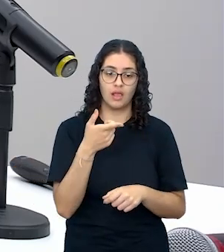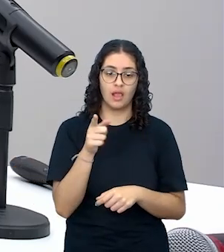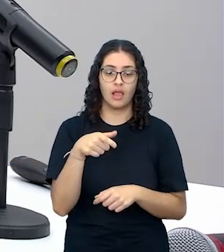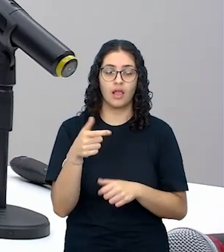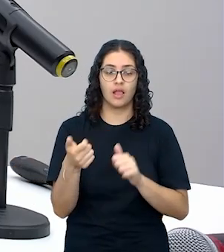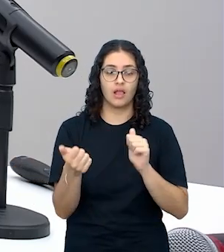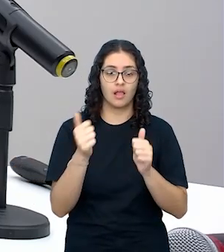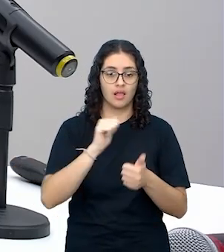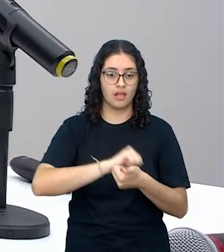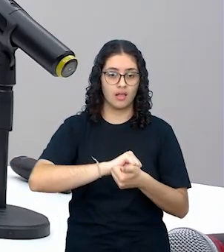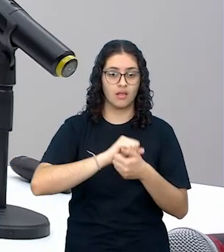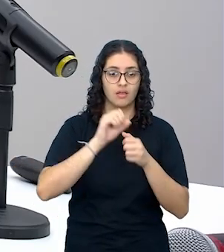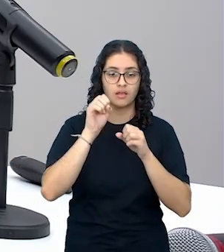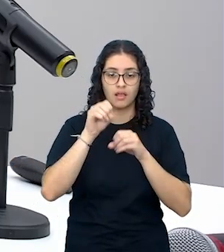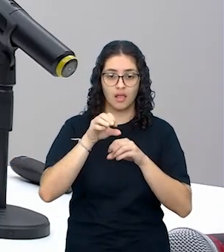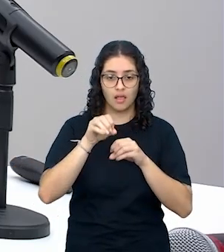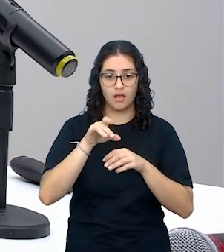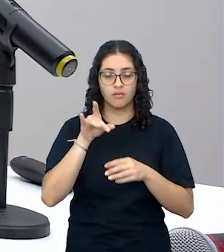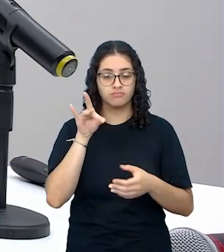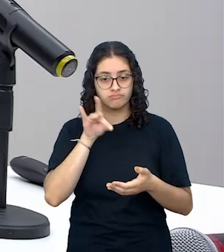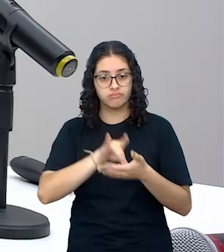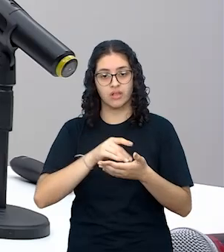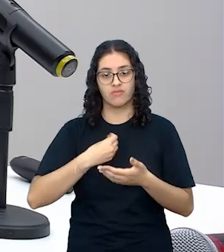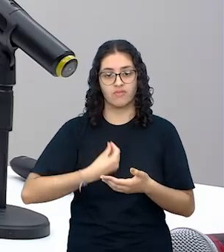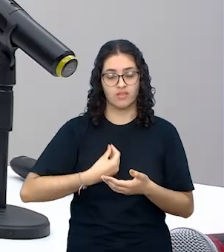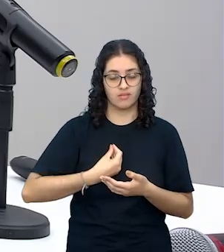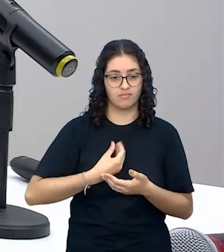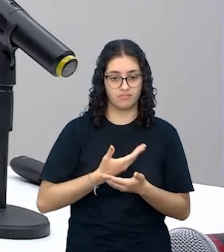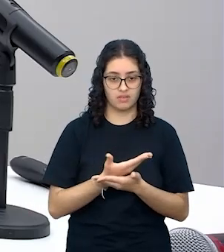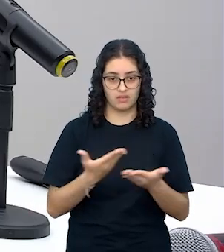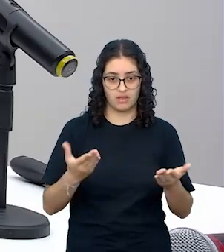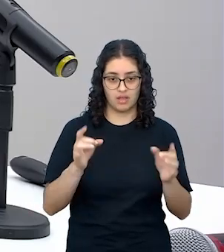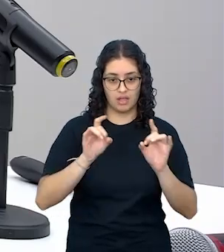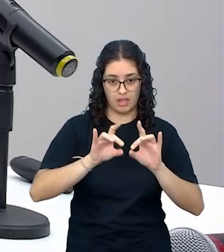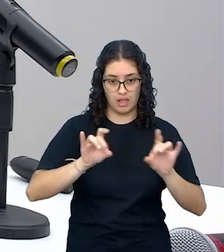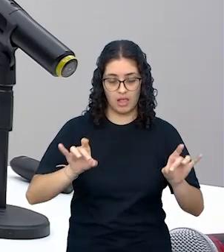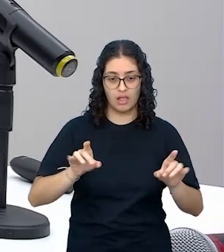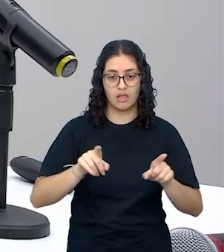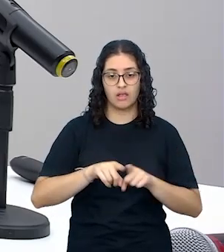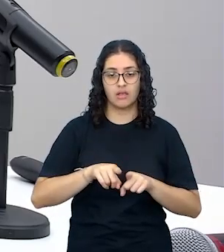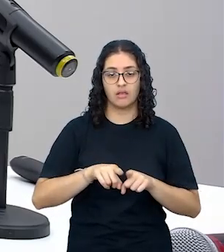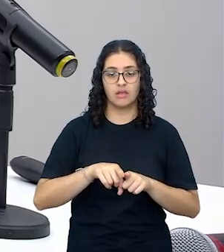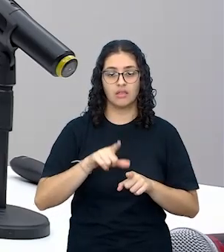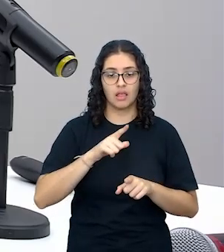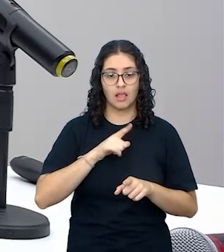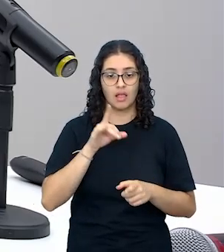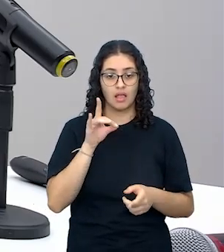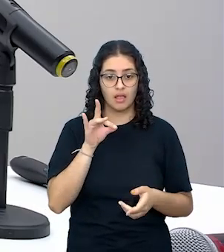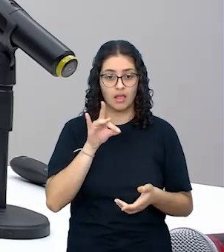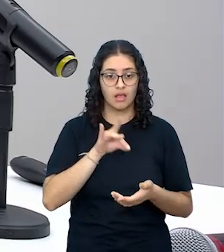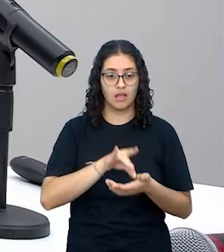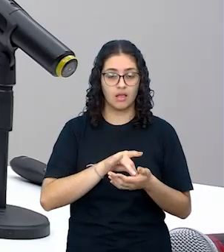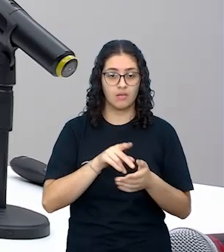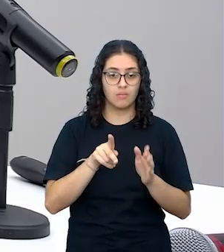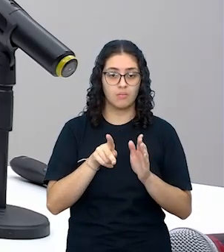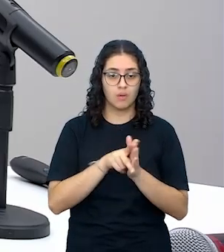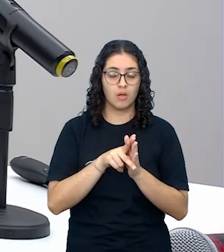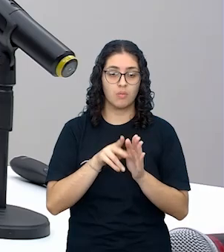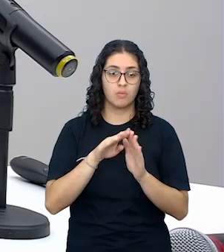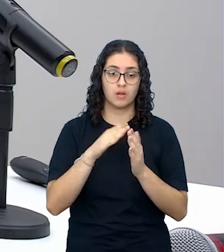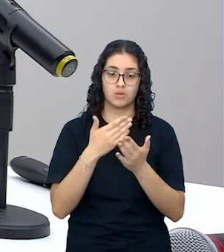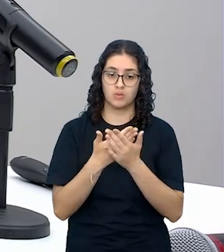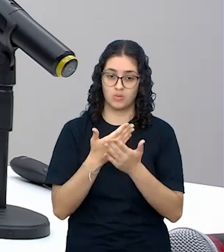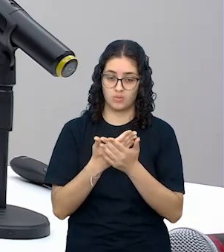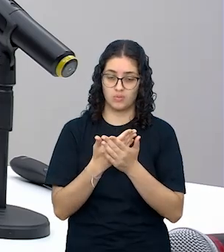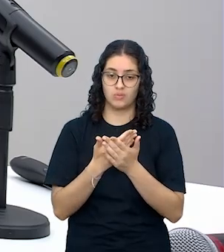o ensino para a realidade deles, né? Sempre levando em consideração a realidade da unidade escolar, né? Que